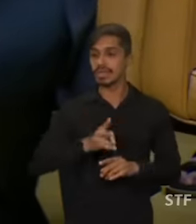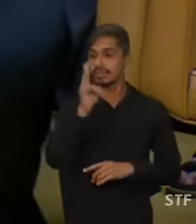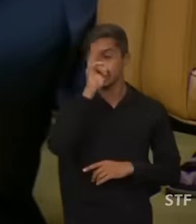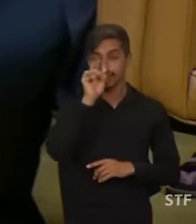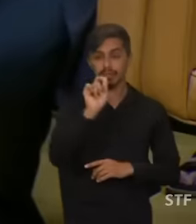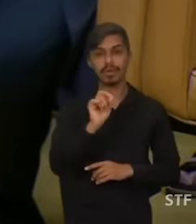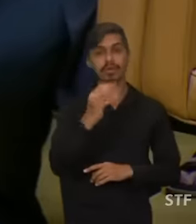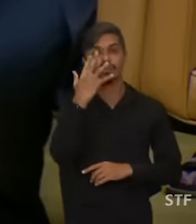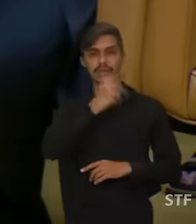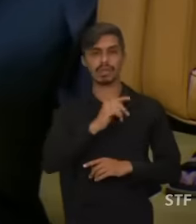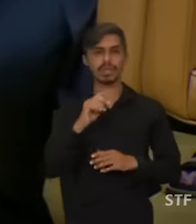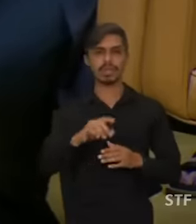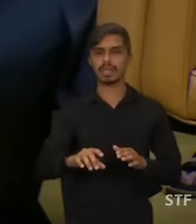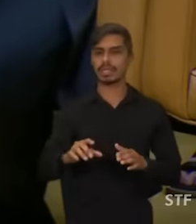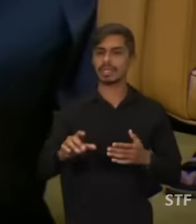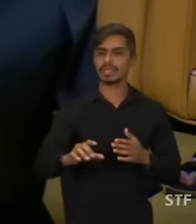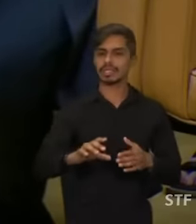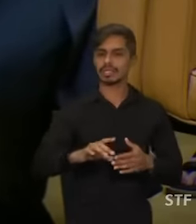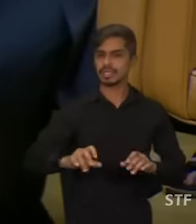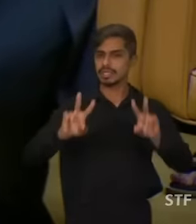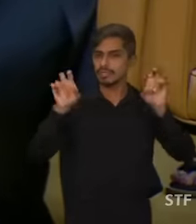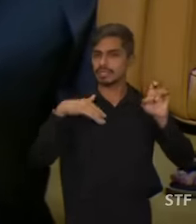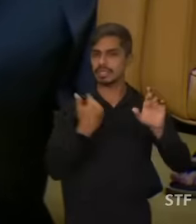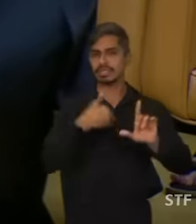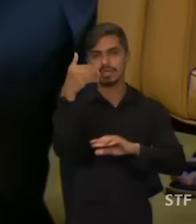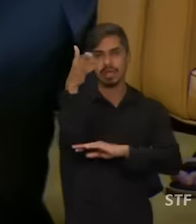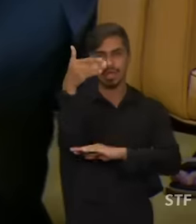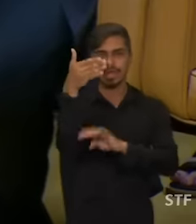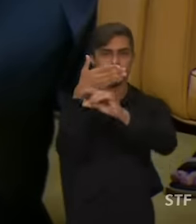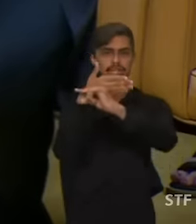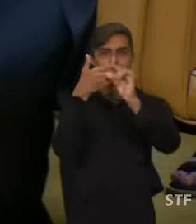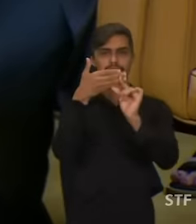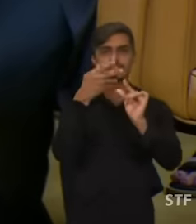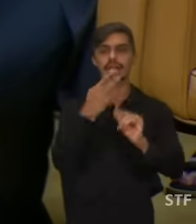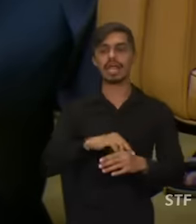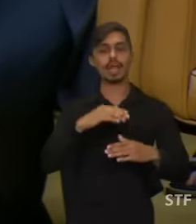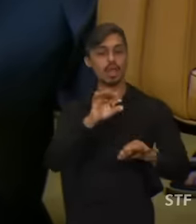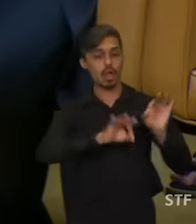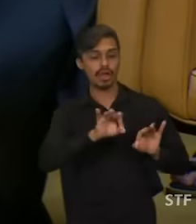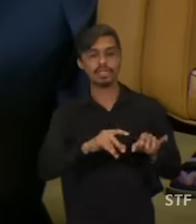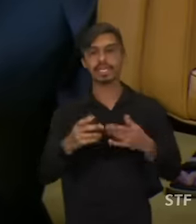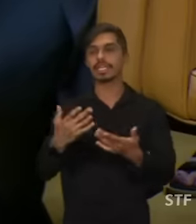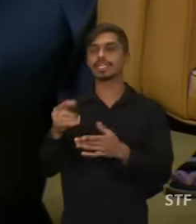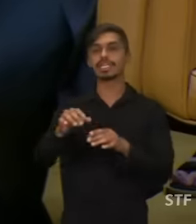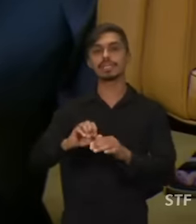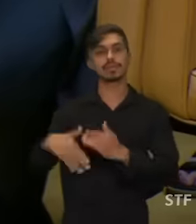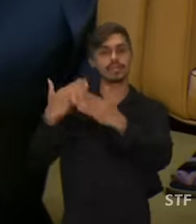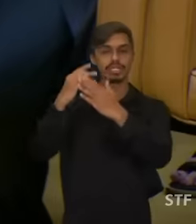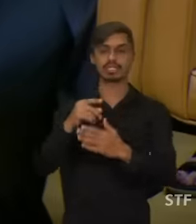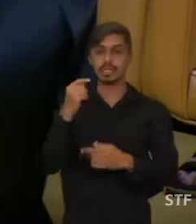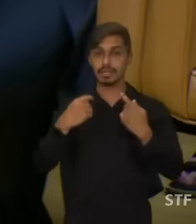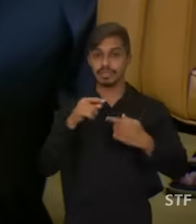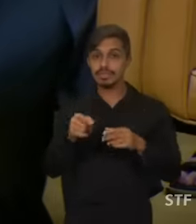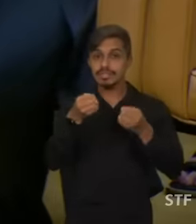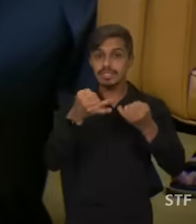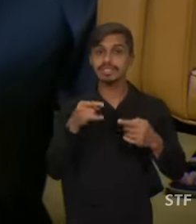do bonito lema da nossa bandeira nacional, né, que ele fala ordem e progresso. Até para fazer progresso, é preciso observar a ordem. No caso, a ordem da Constituição